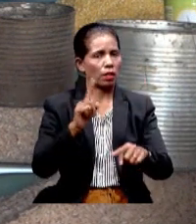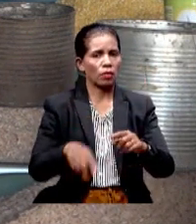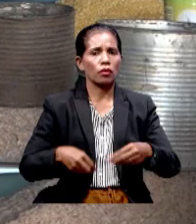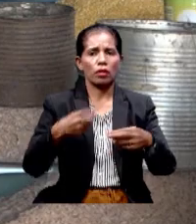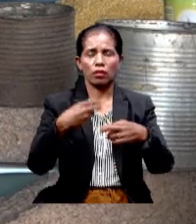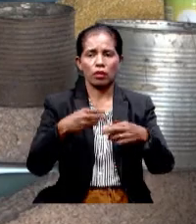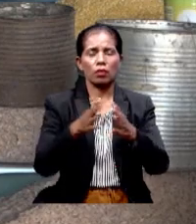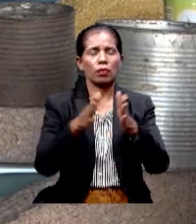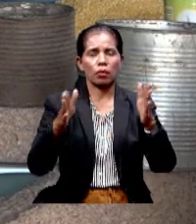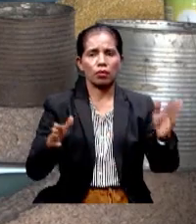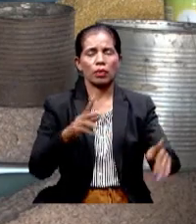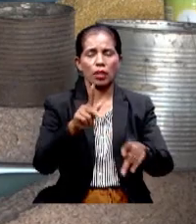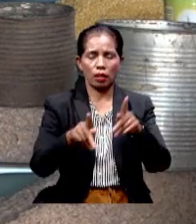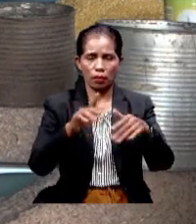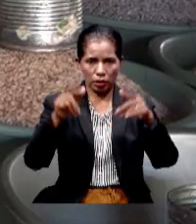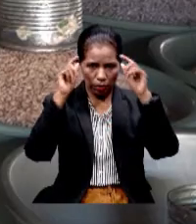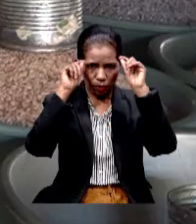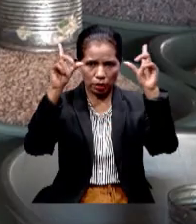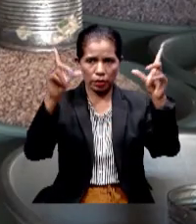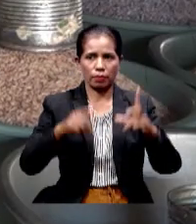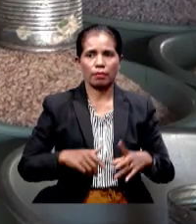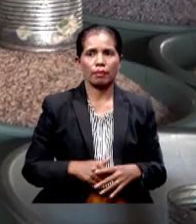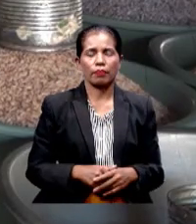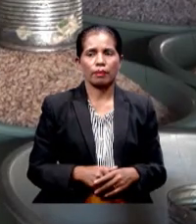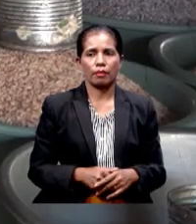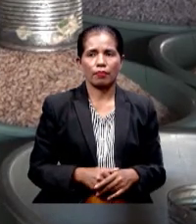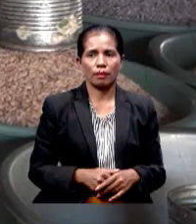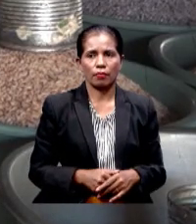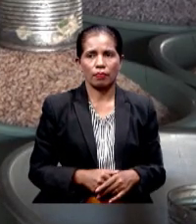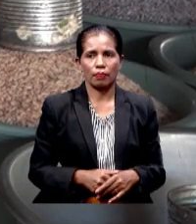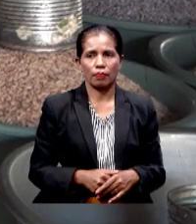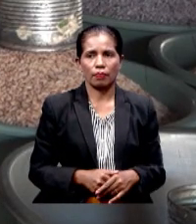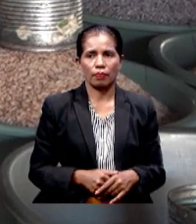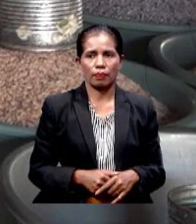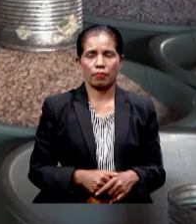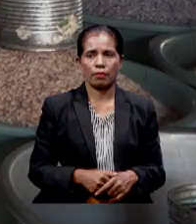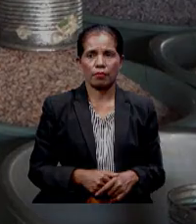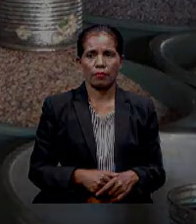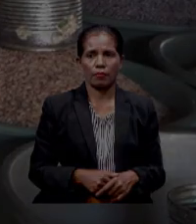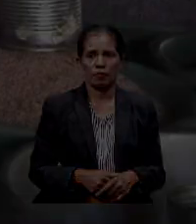impacto bot liu tamba povo Timor-Leste. Equipa cobertura, Xiemen.